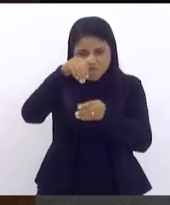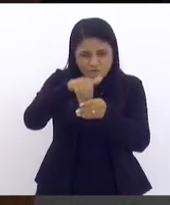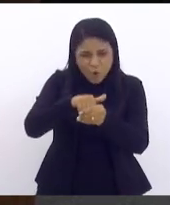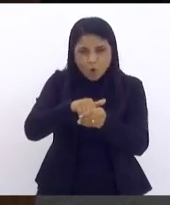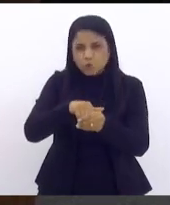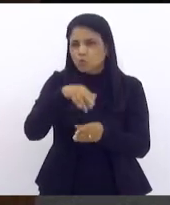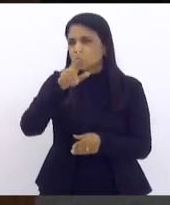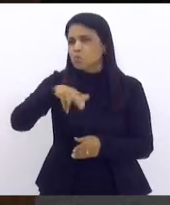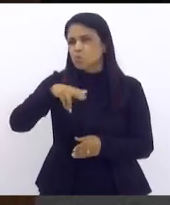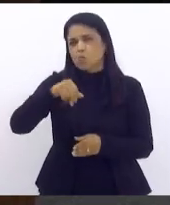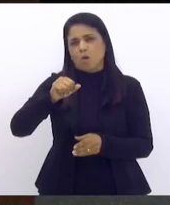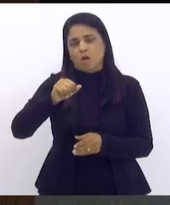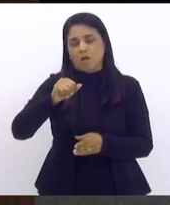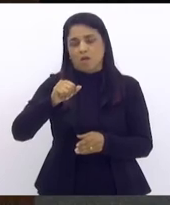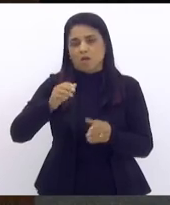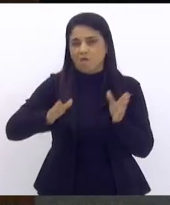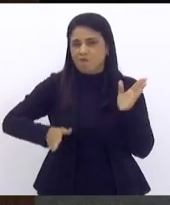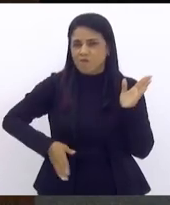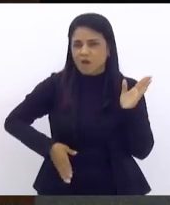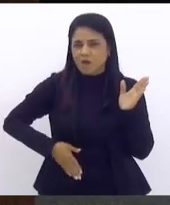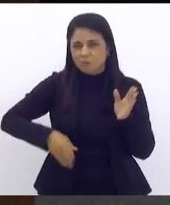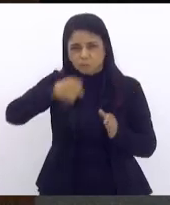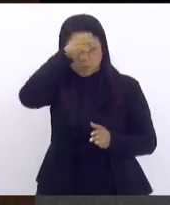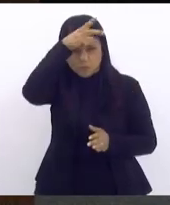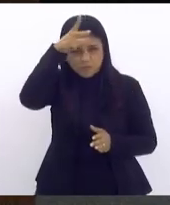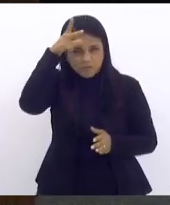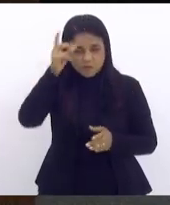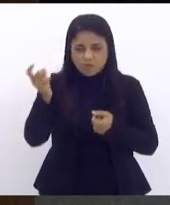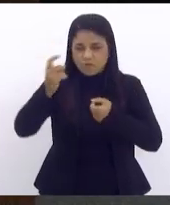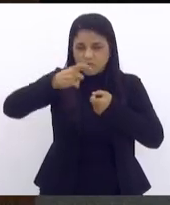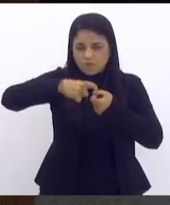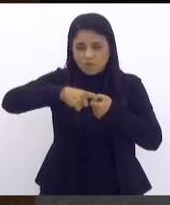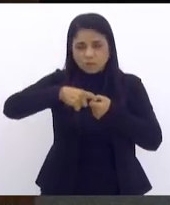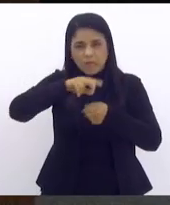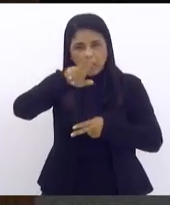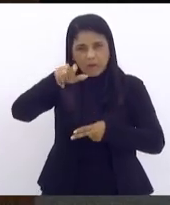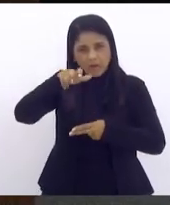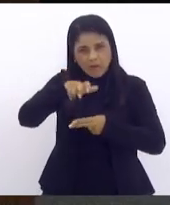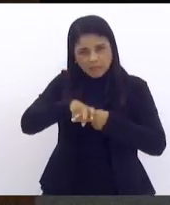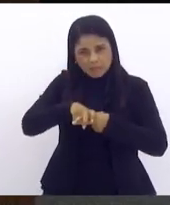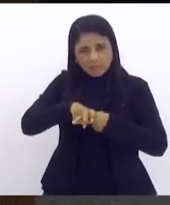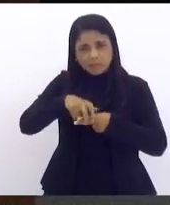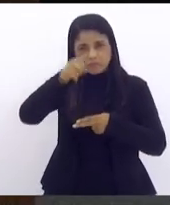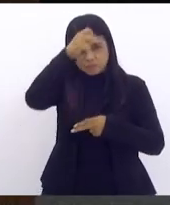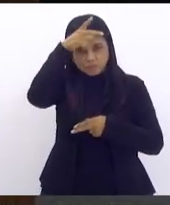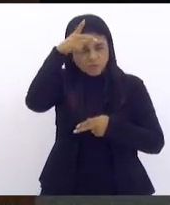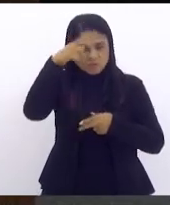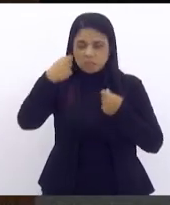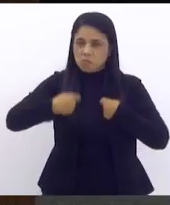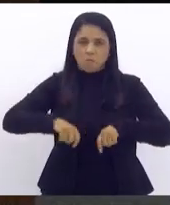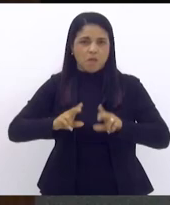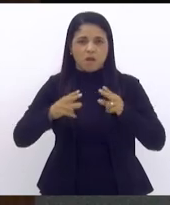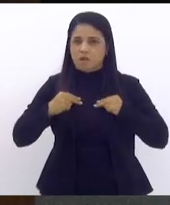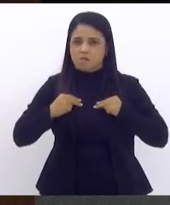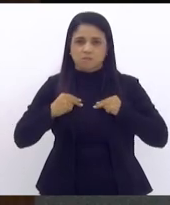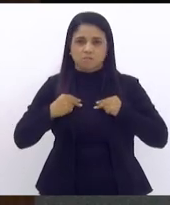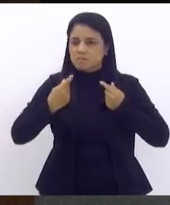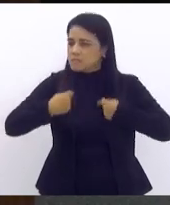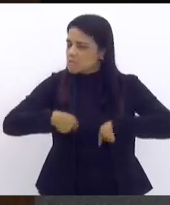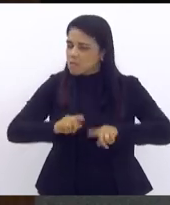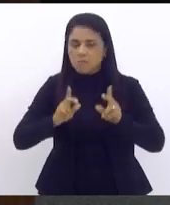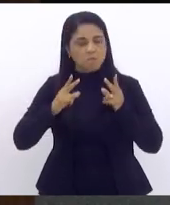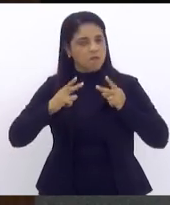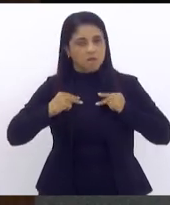pilantra vagabundo retorne à cadeira de prefeito, porque ele não merece estar na cadeira de prefeito, porque não defende a